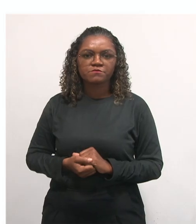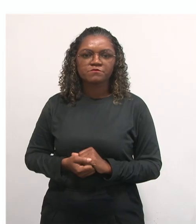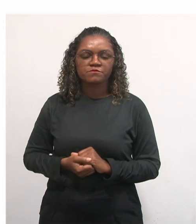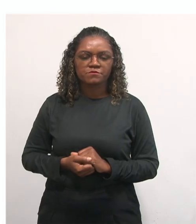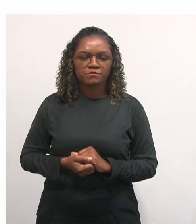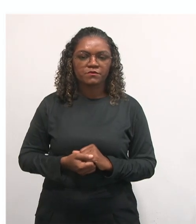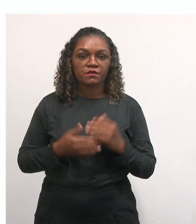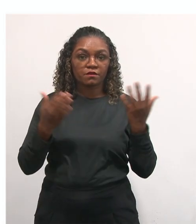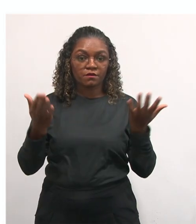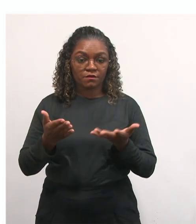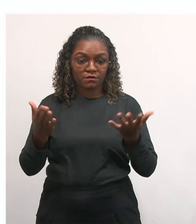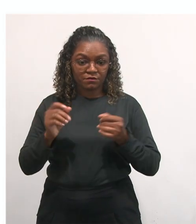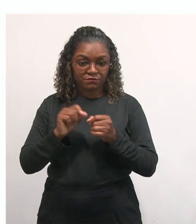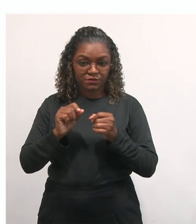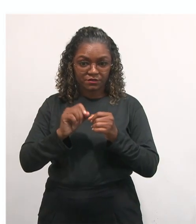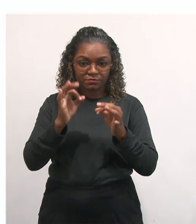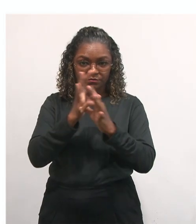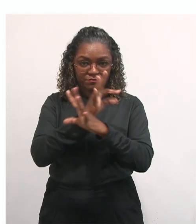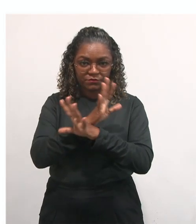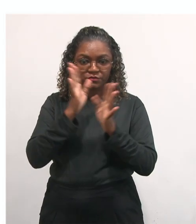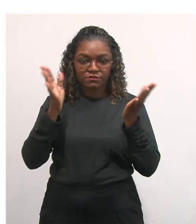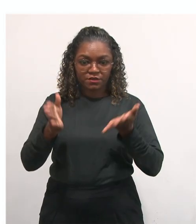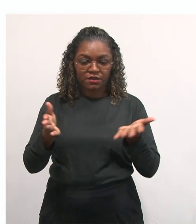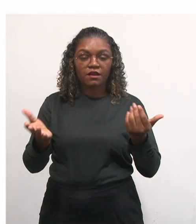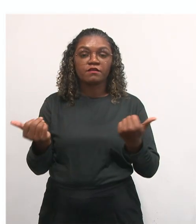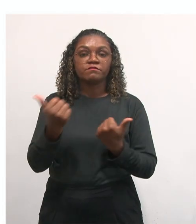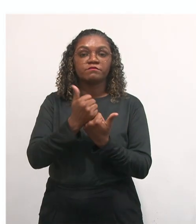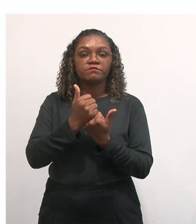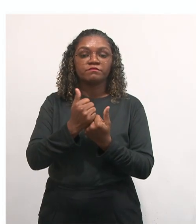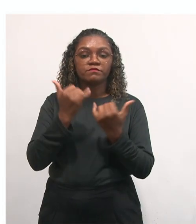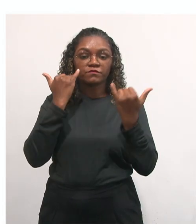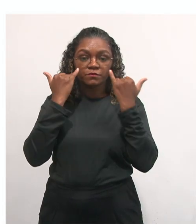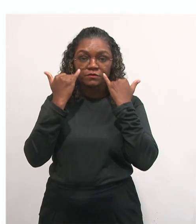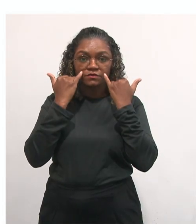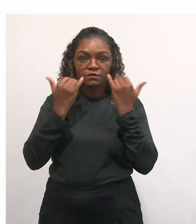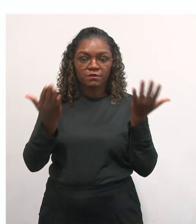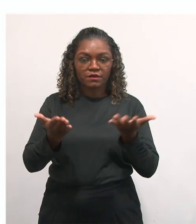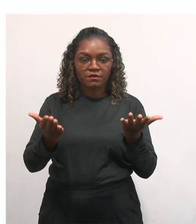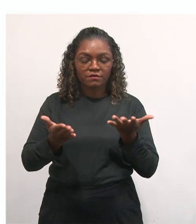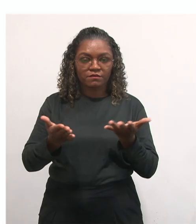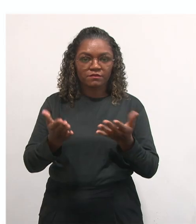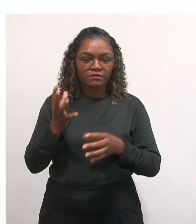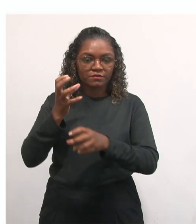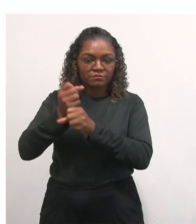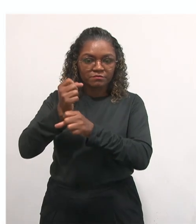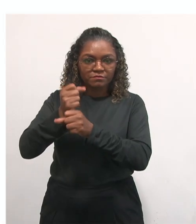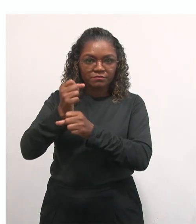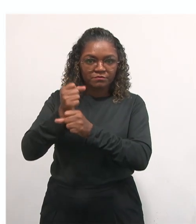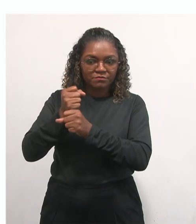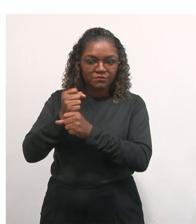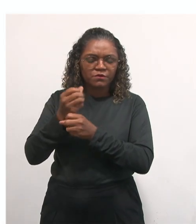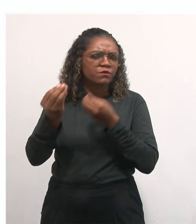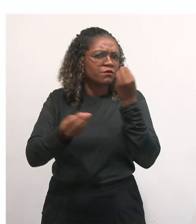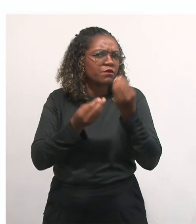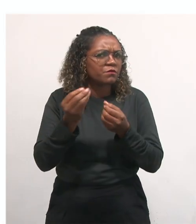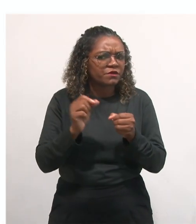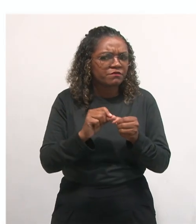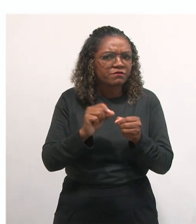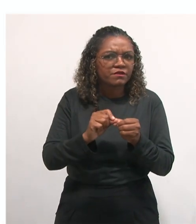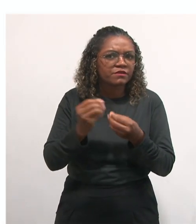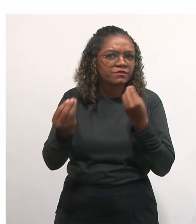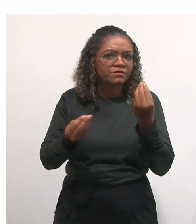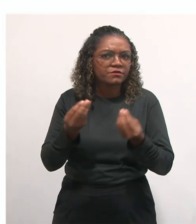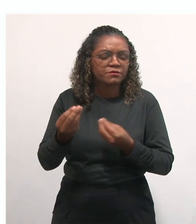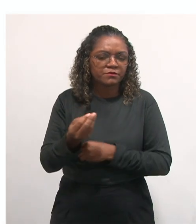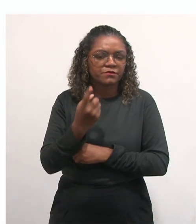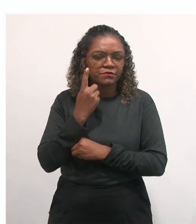isso, a gente vai substituir essas informações na equação, ok? Substitui como, gente? Olha só,